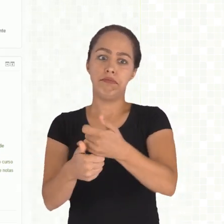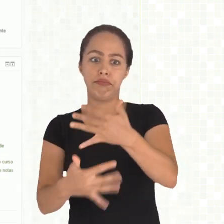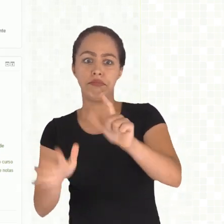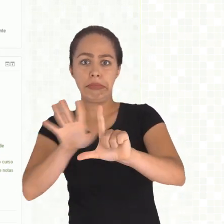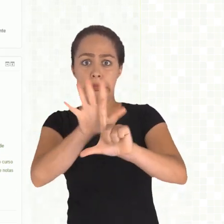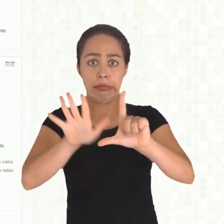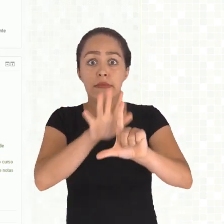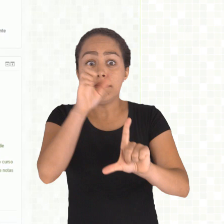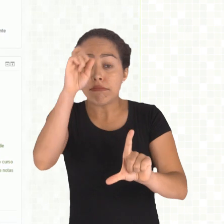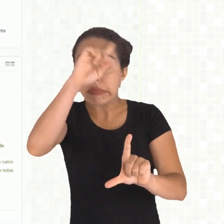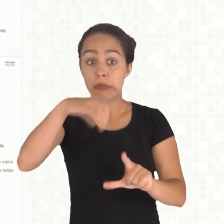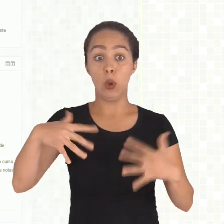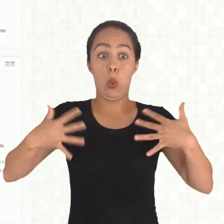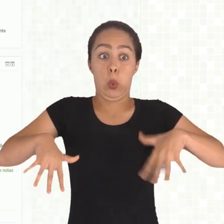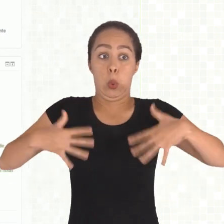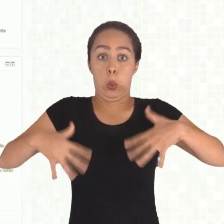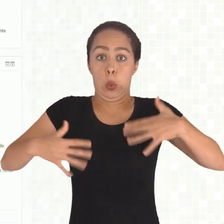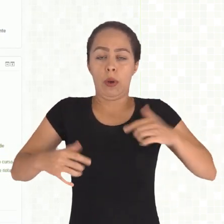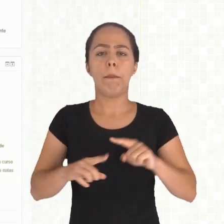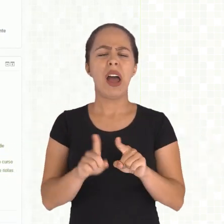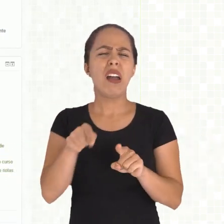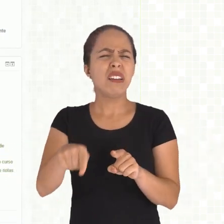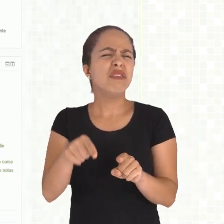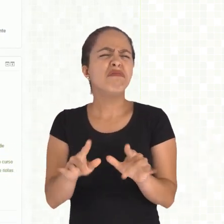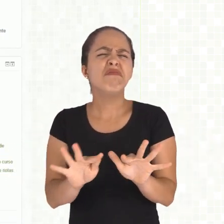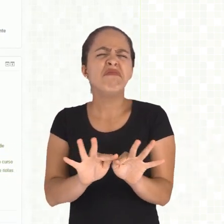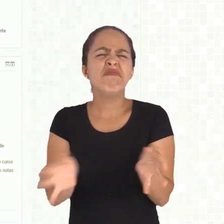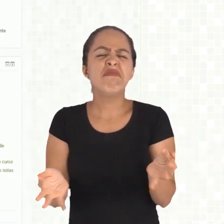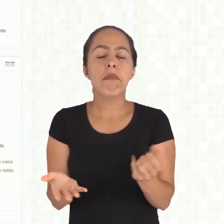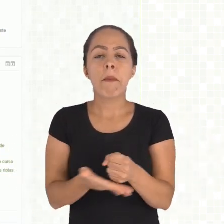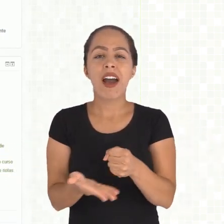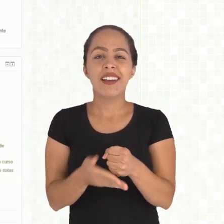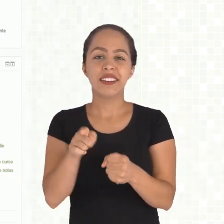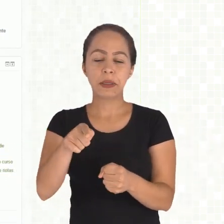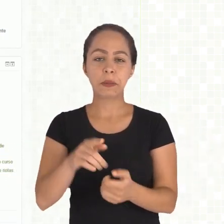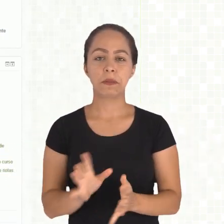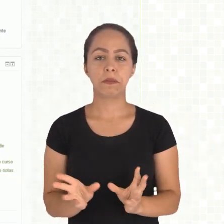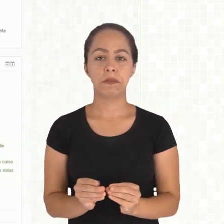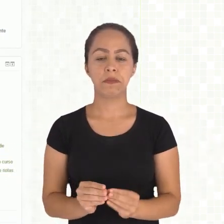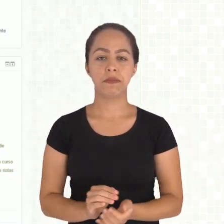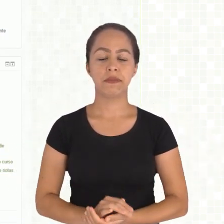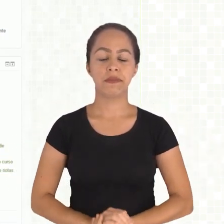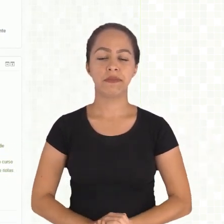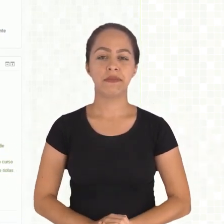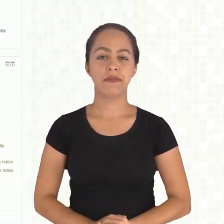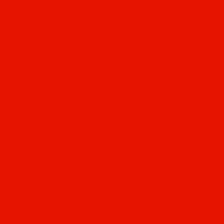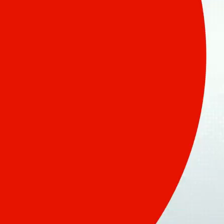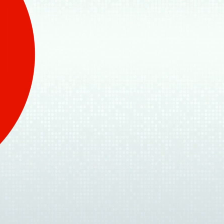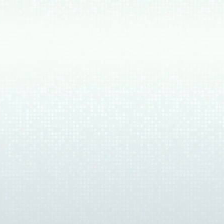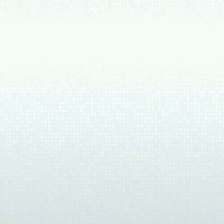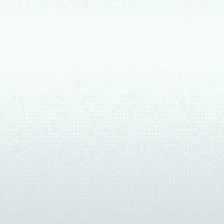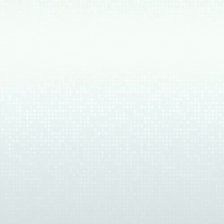complexas, né? Mas essa é uma configuração básica para o livro de notas.